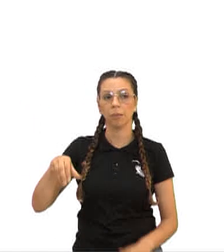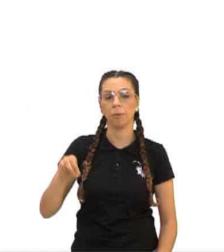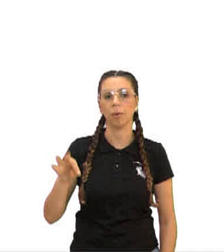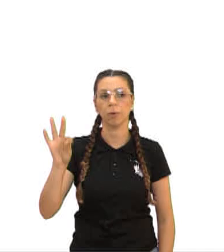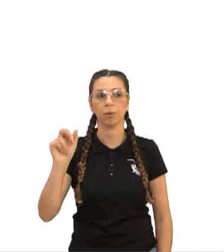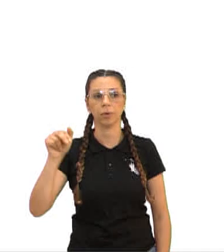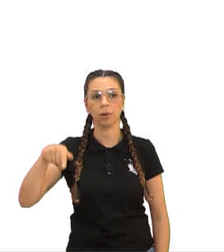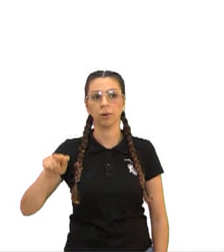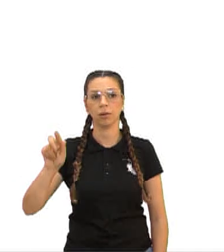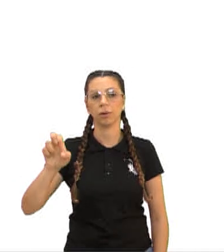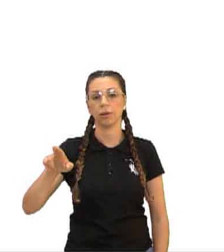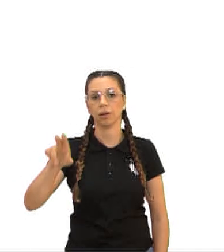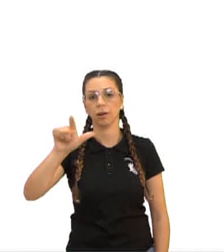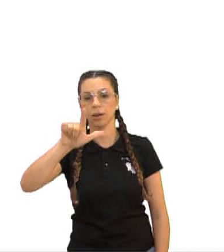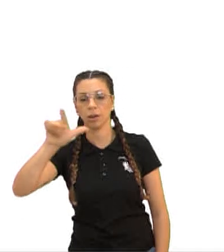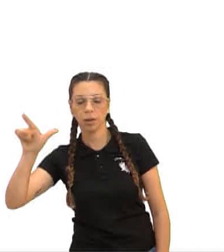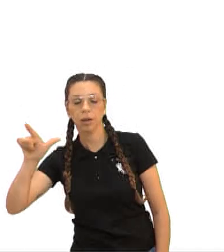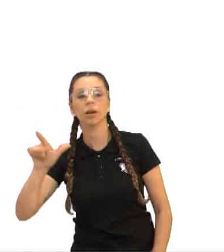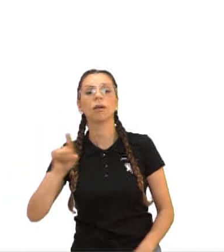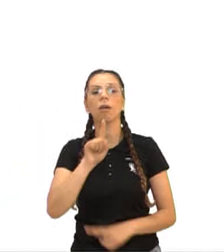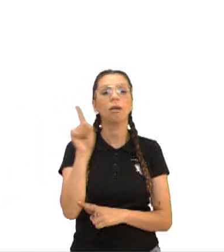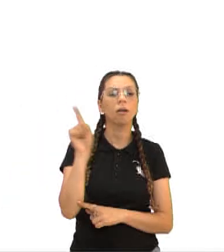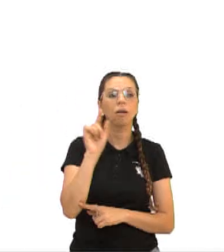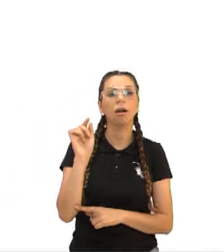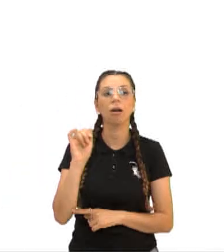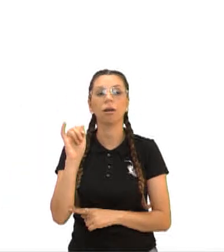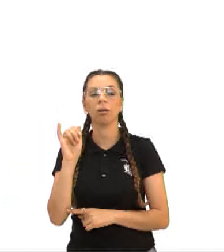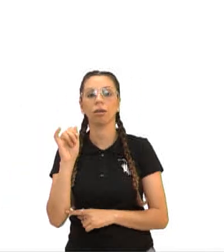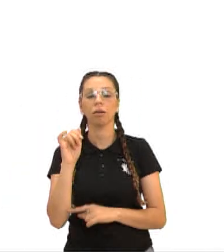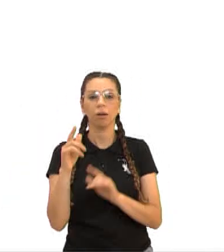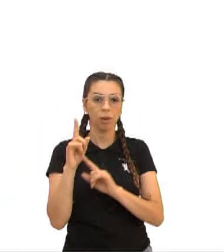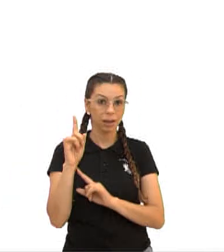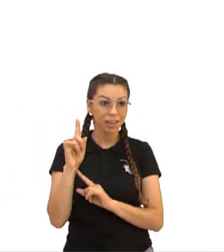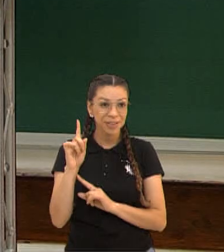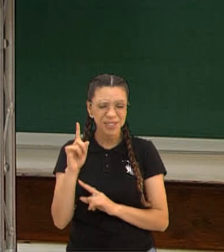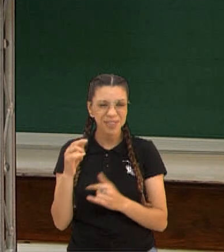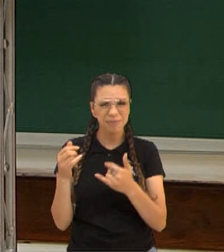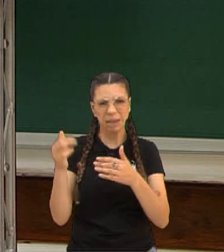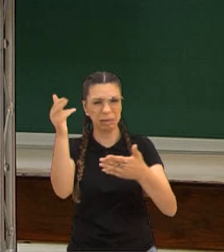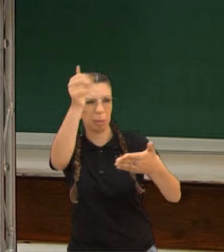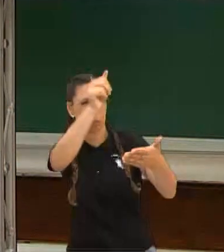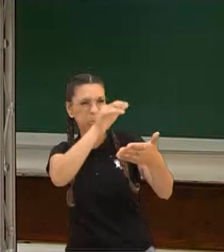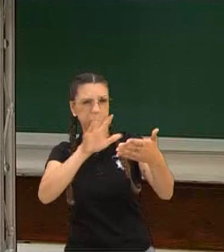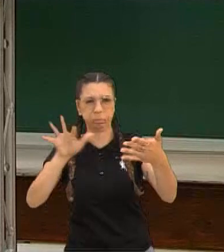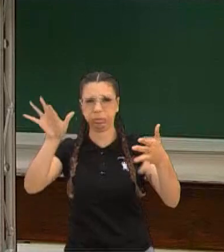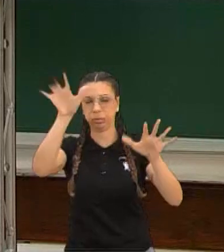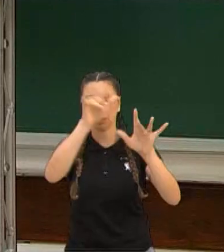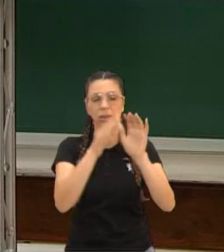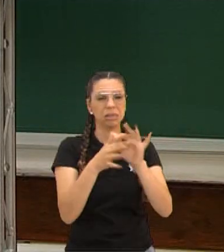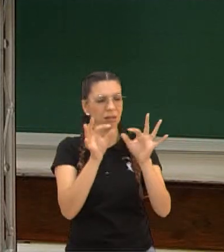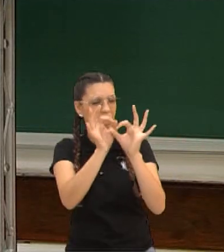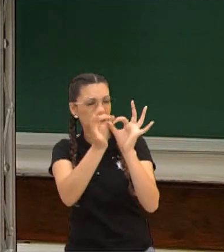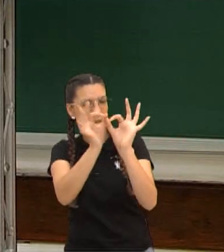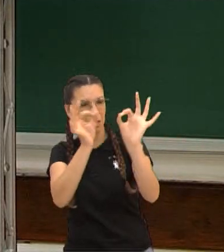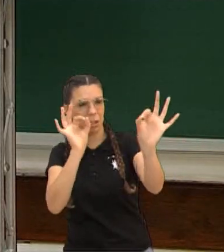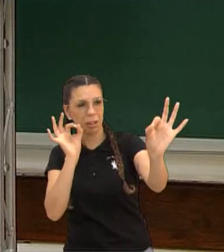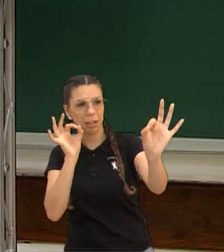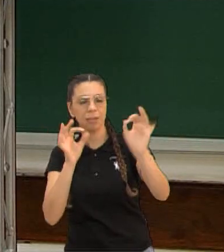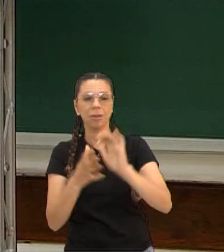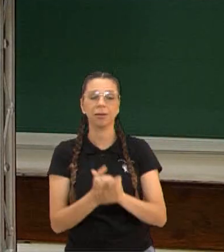em 1878, e você vê, né, parece um rabisco só, não parece? Você, afastado, você está